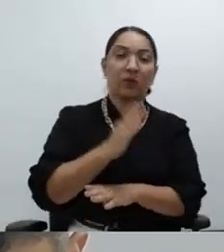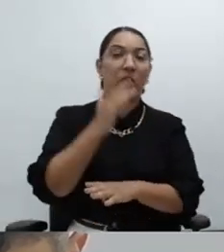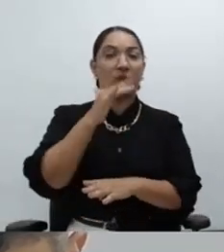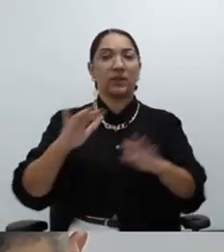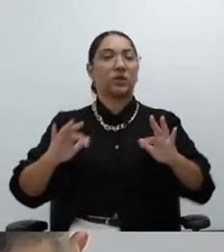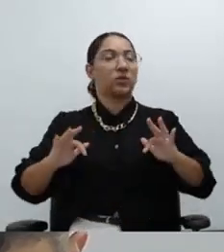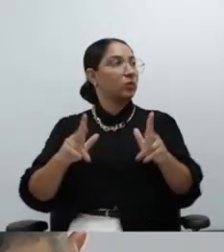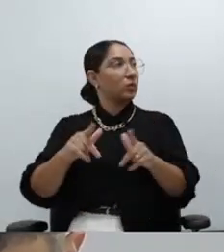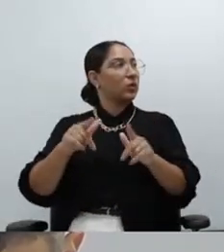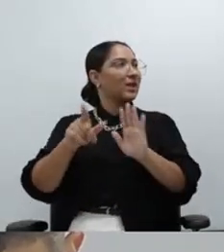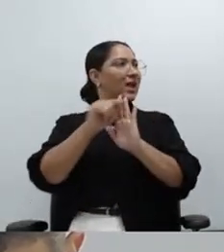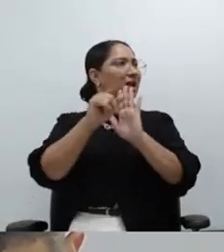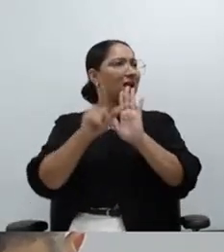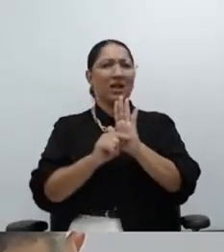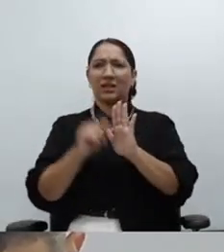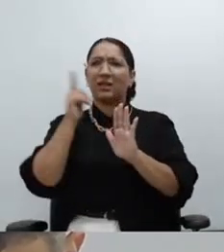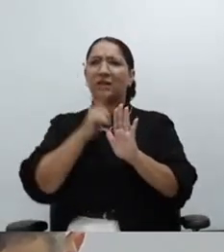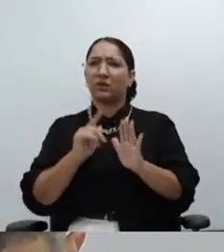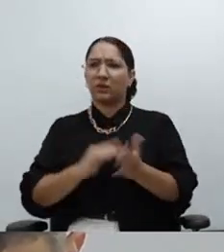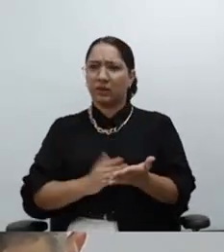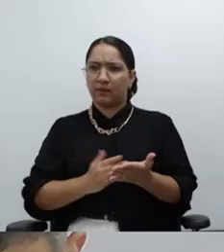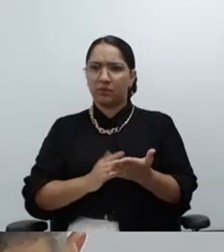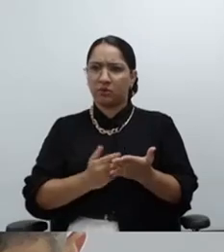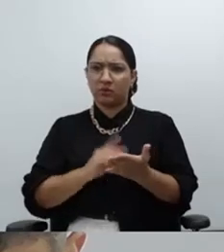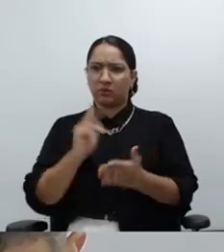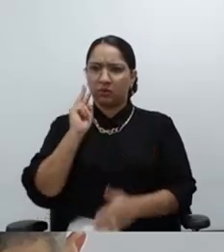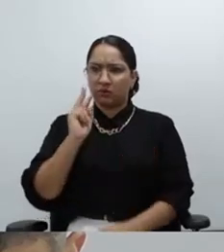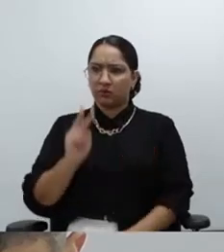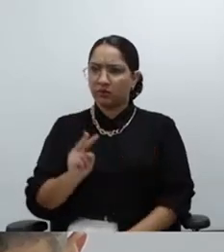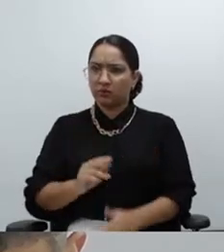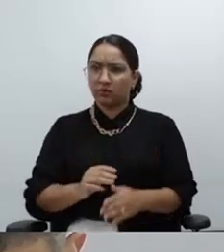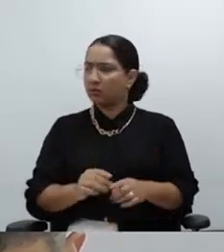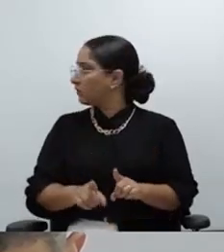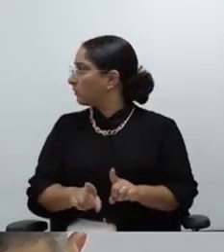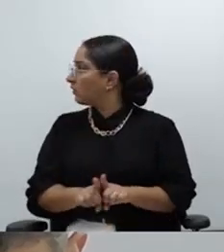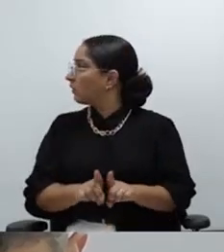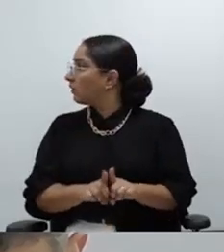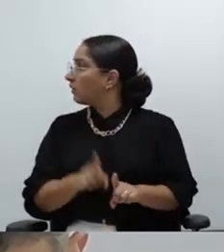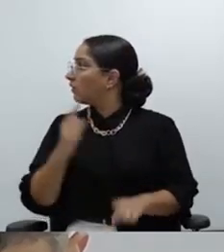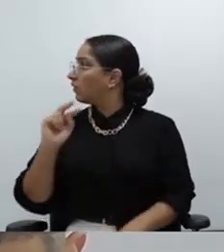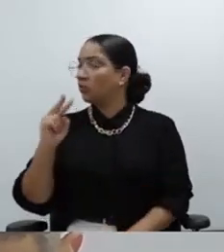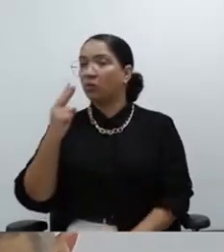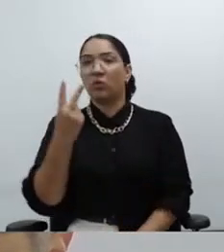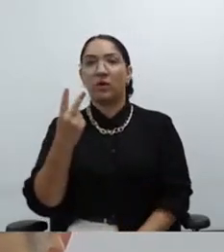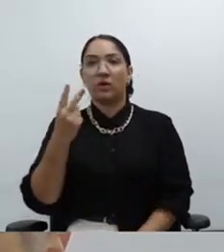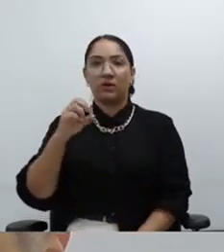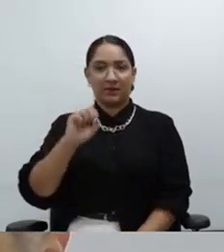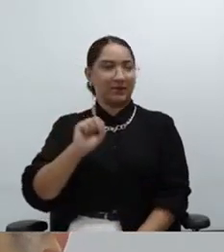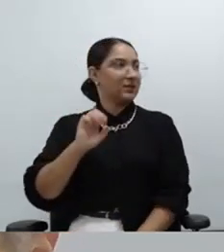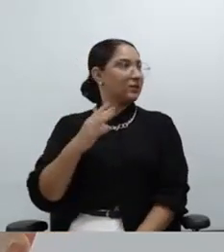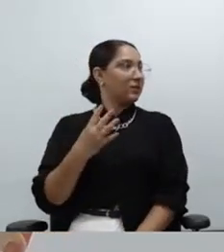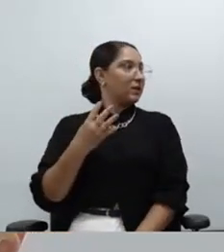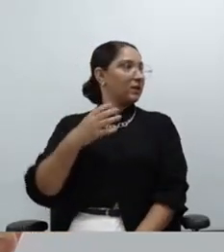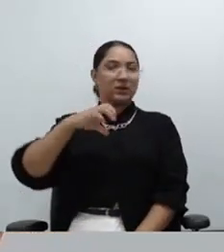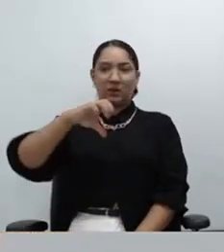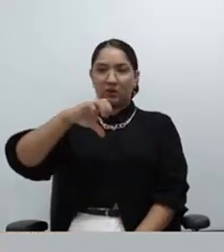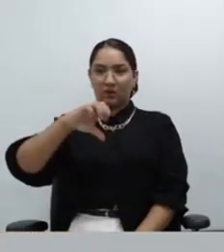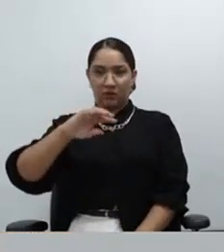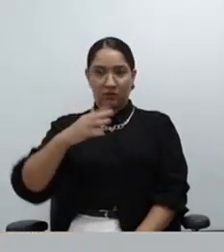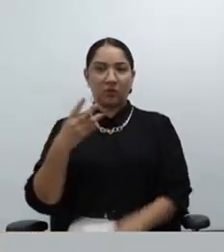das atas da sessão anterior, nós temos duas atas, a de número 848 e 849, que se encontram